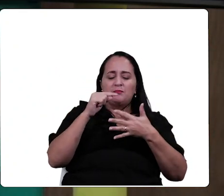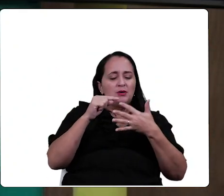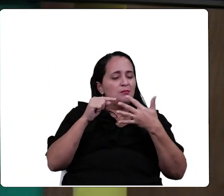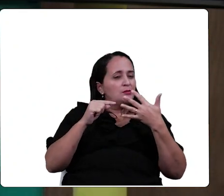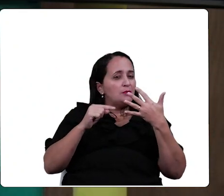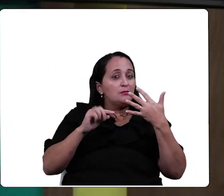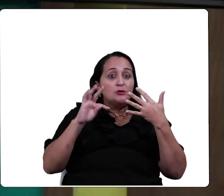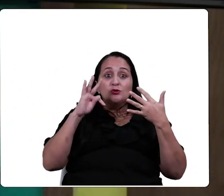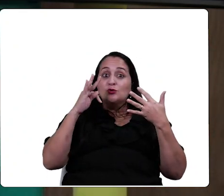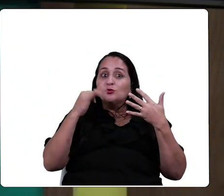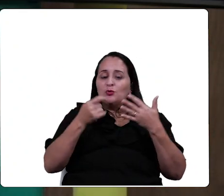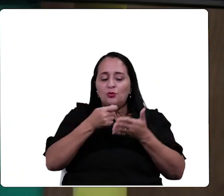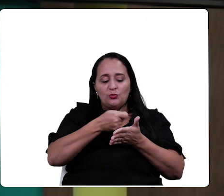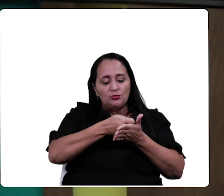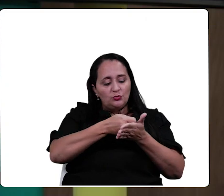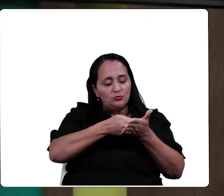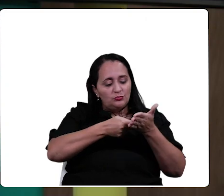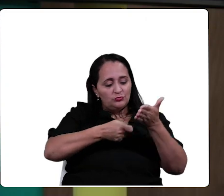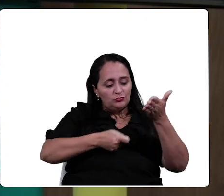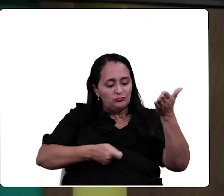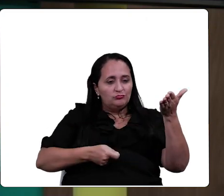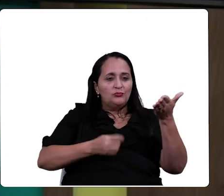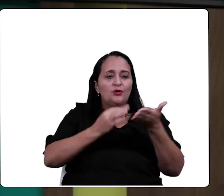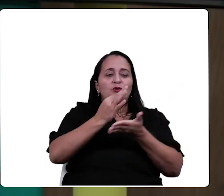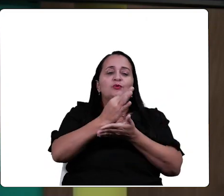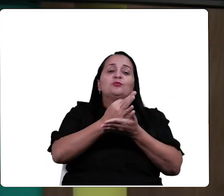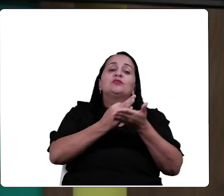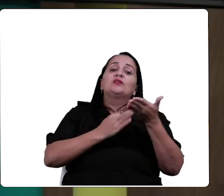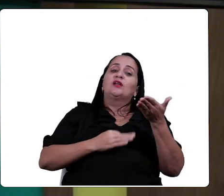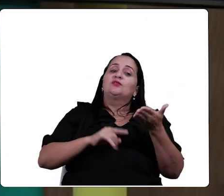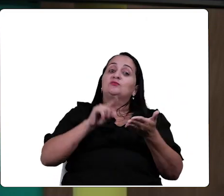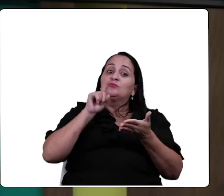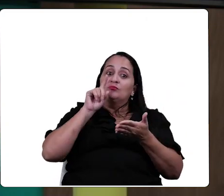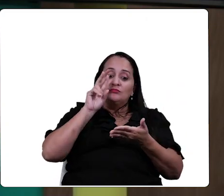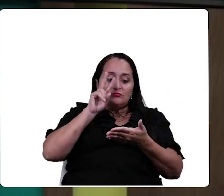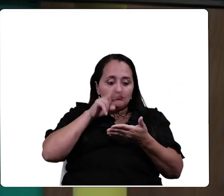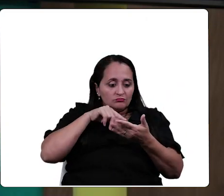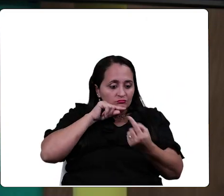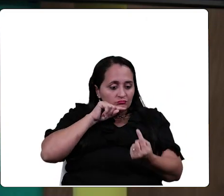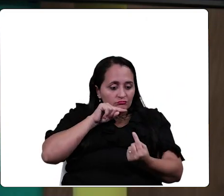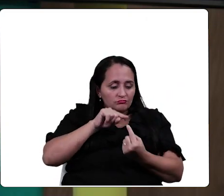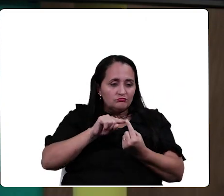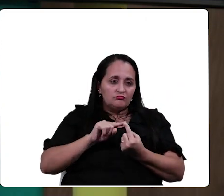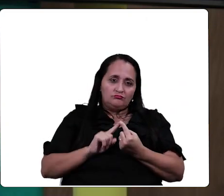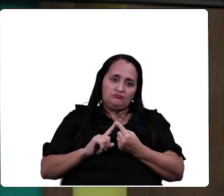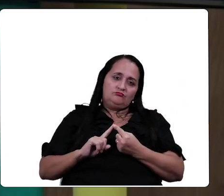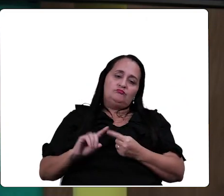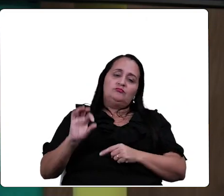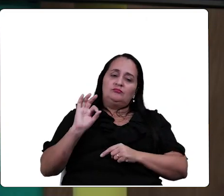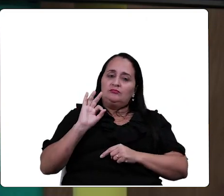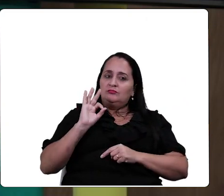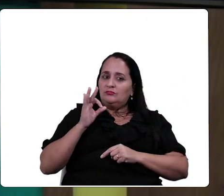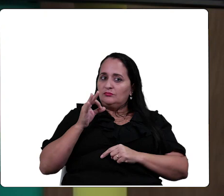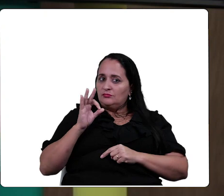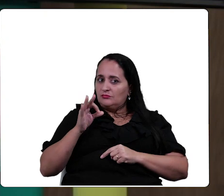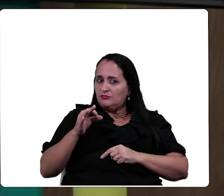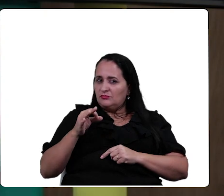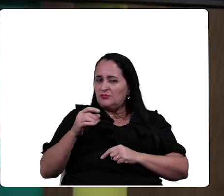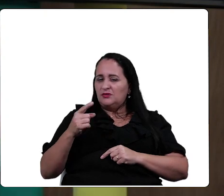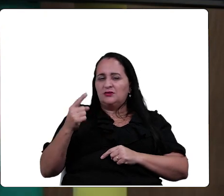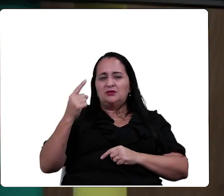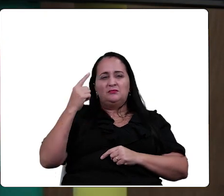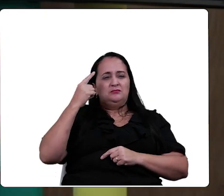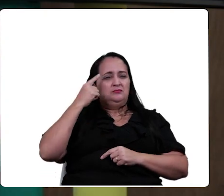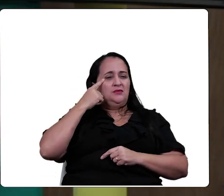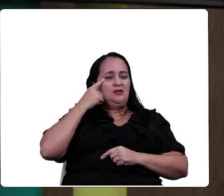texto escreve vão estar lá para você localizar, tá certo? Então não vai achando assim que é uma informação